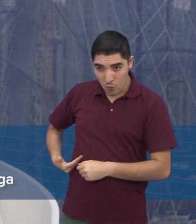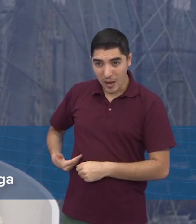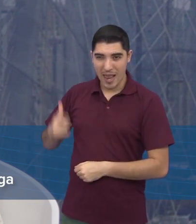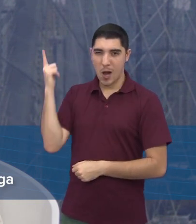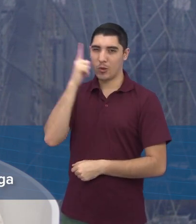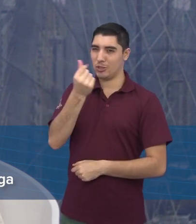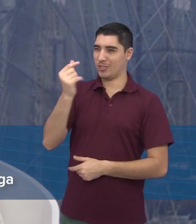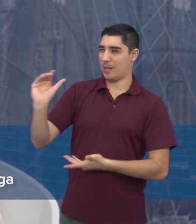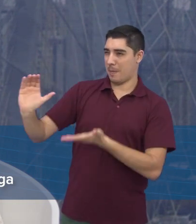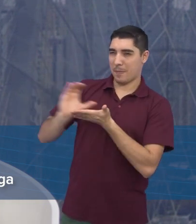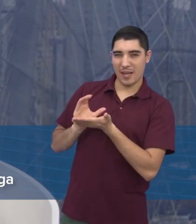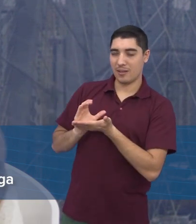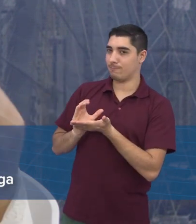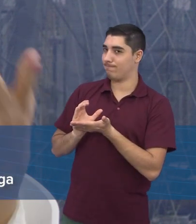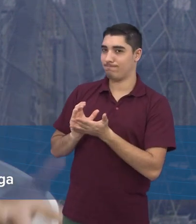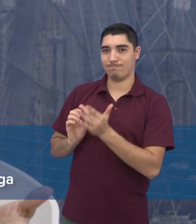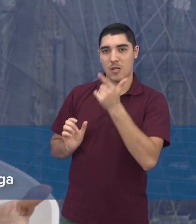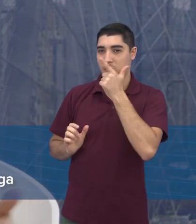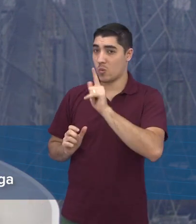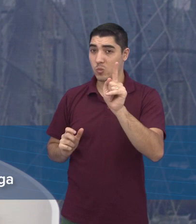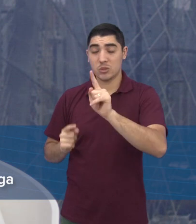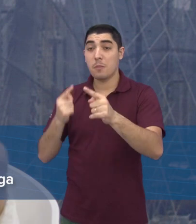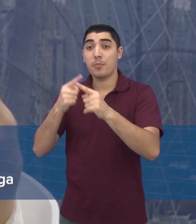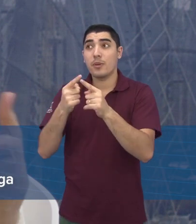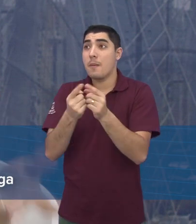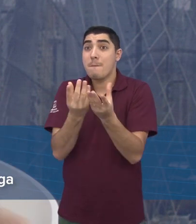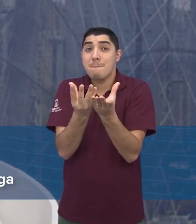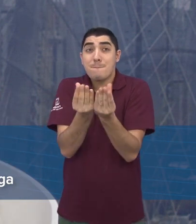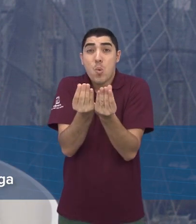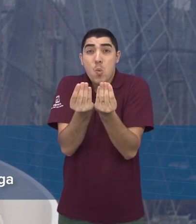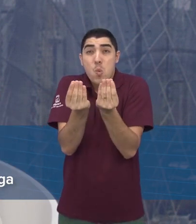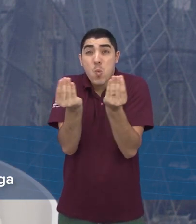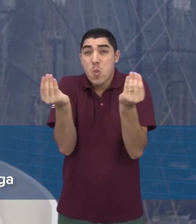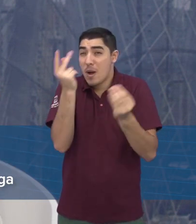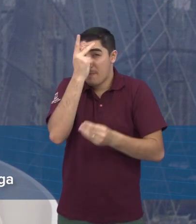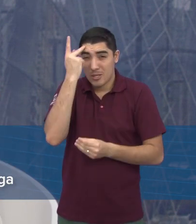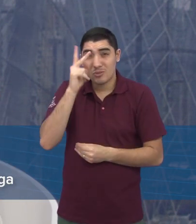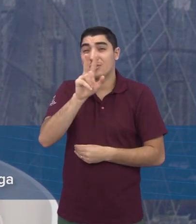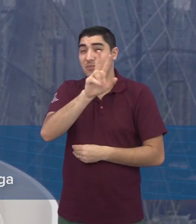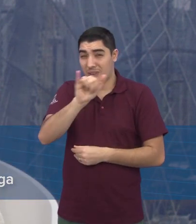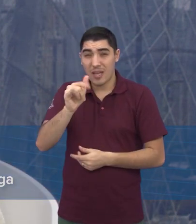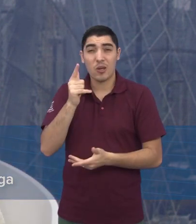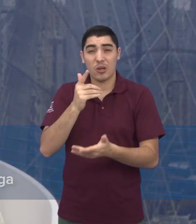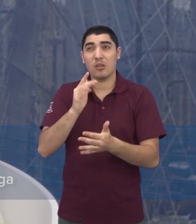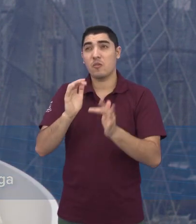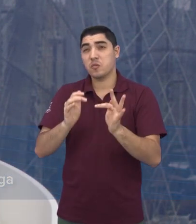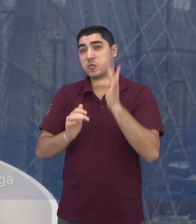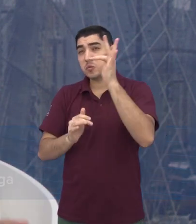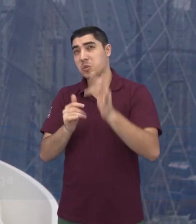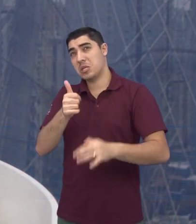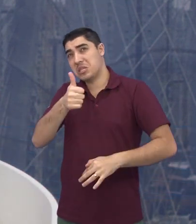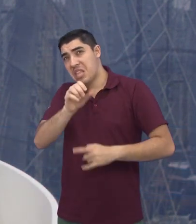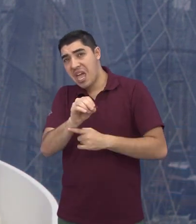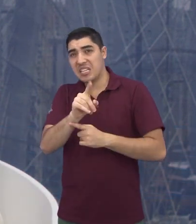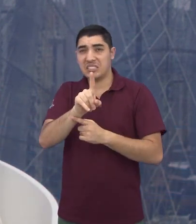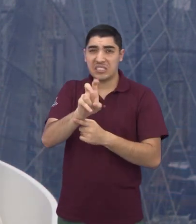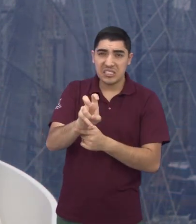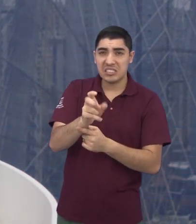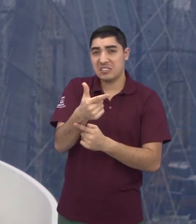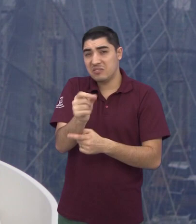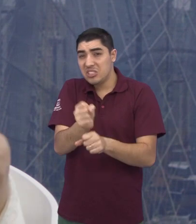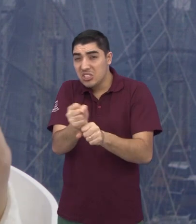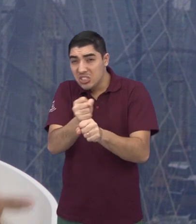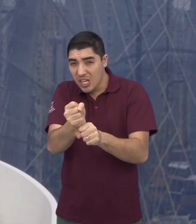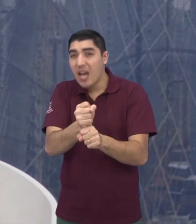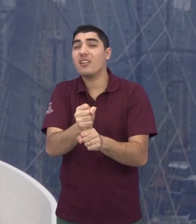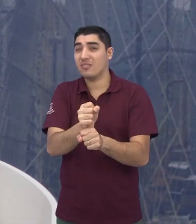né? Não vai dar conta da quantidade de pessoas que estarão na fase da aposentadoria daqui 10, 20, 15 anos. Isso